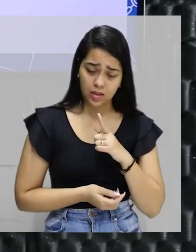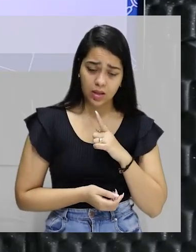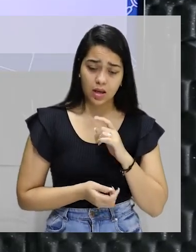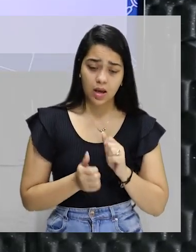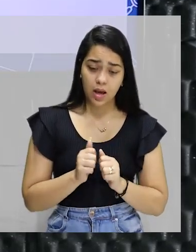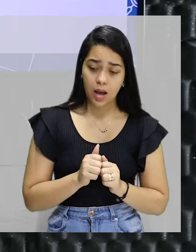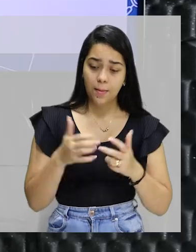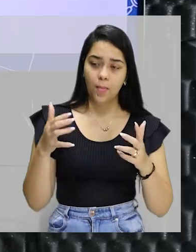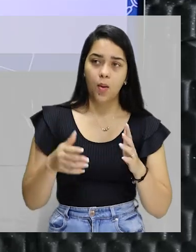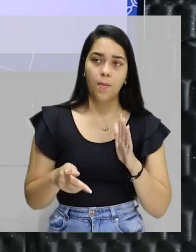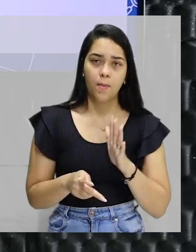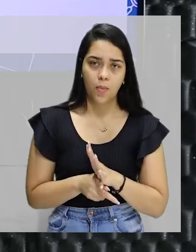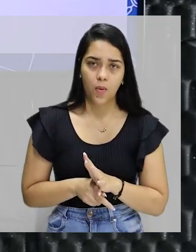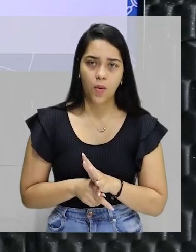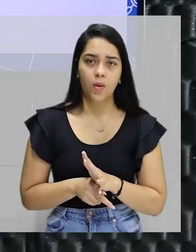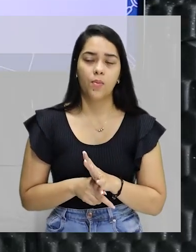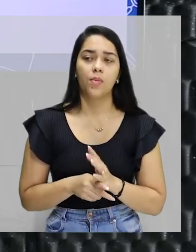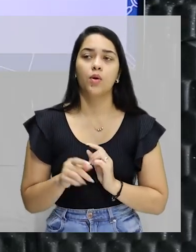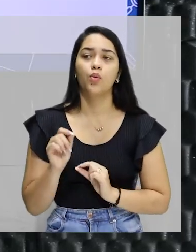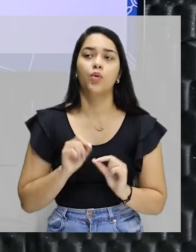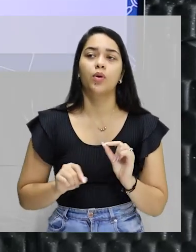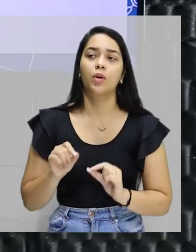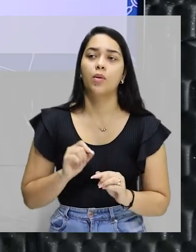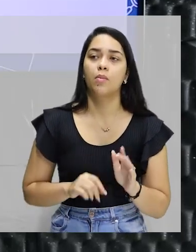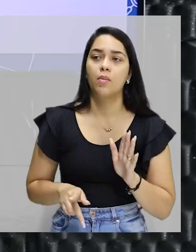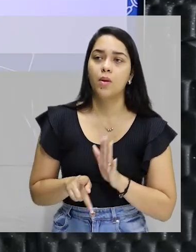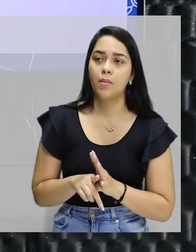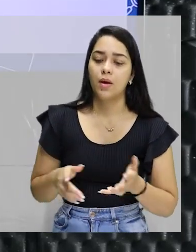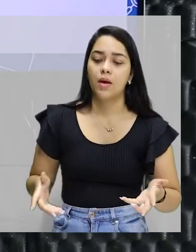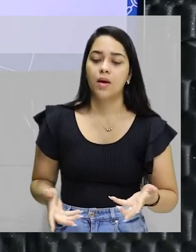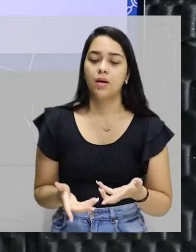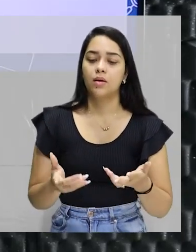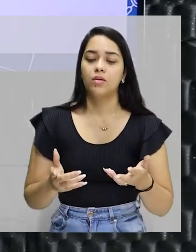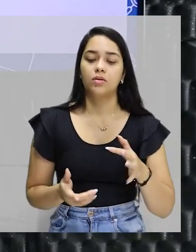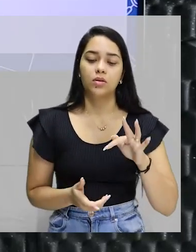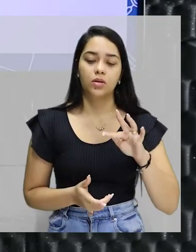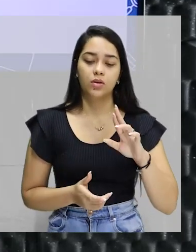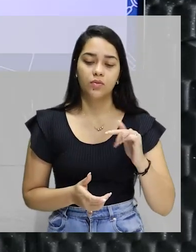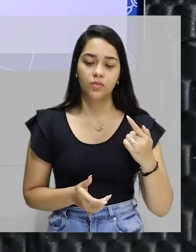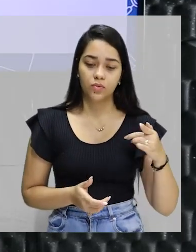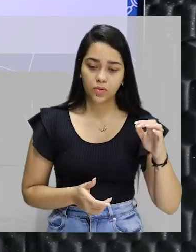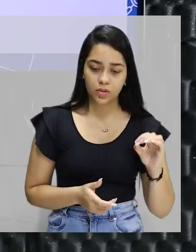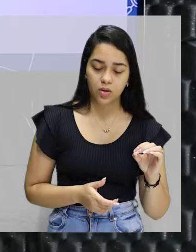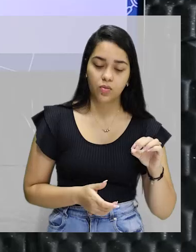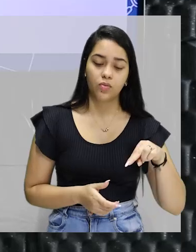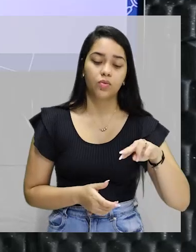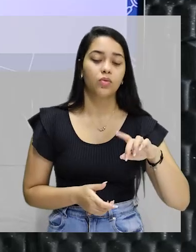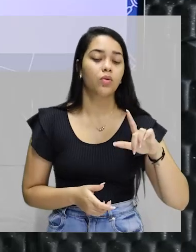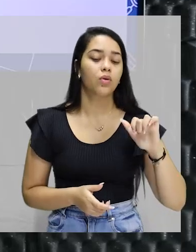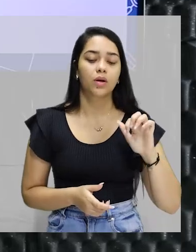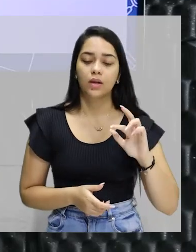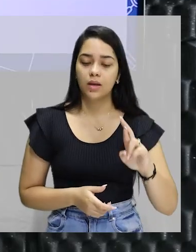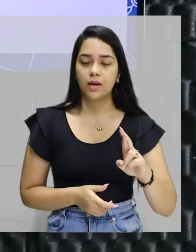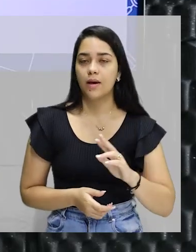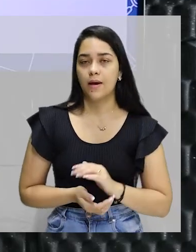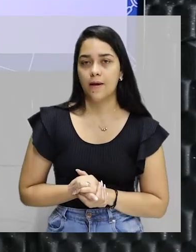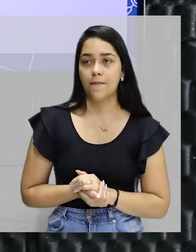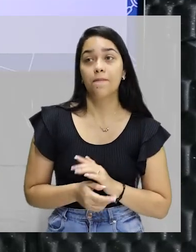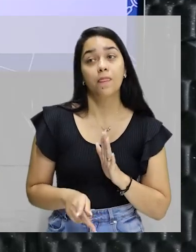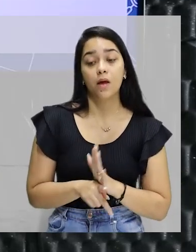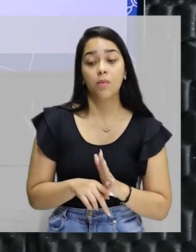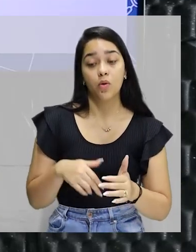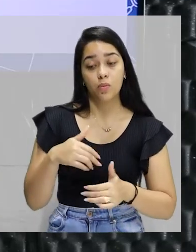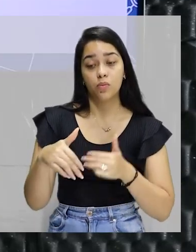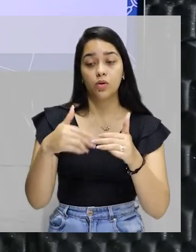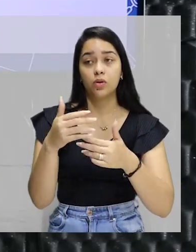né, esse teste, ele se trata de uma reação do tipo de fusão nuclear. A fusão nuclear é um